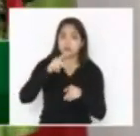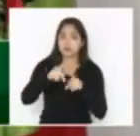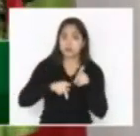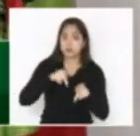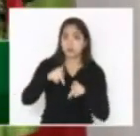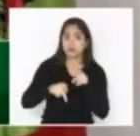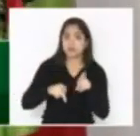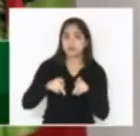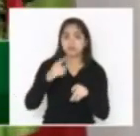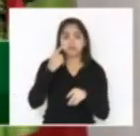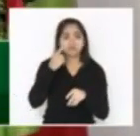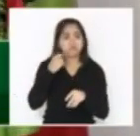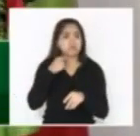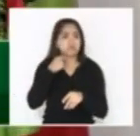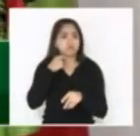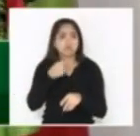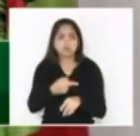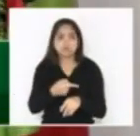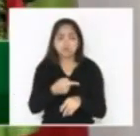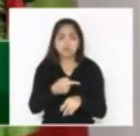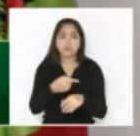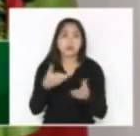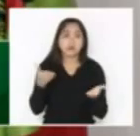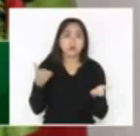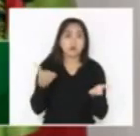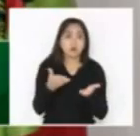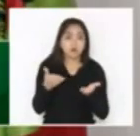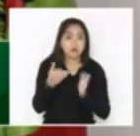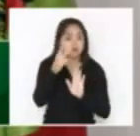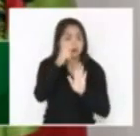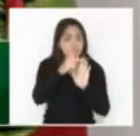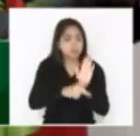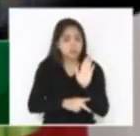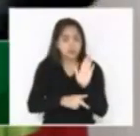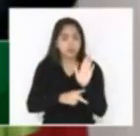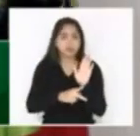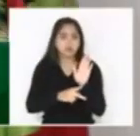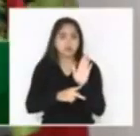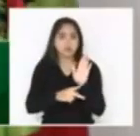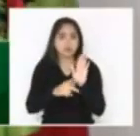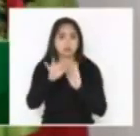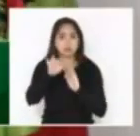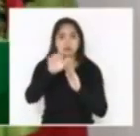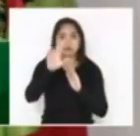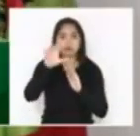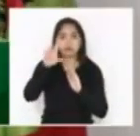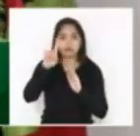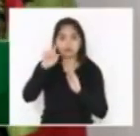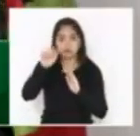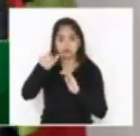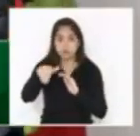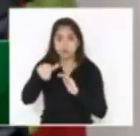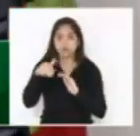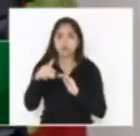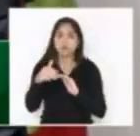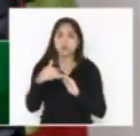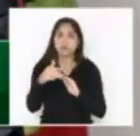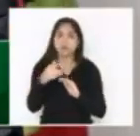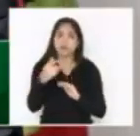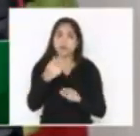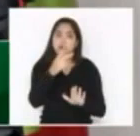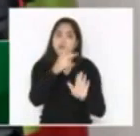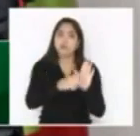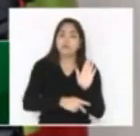não encontra. Hoje, os projetos do Fundam vão ser feitos